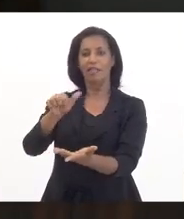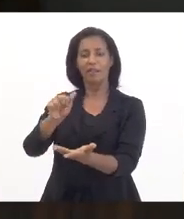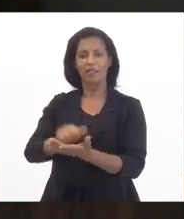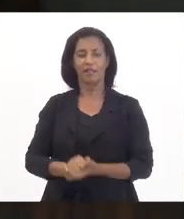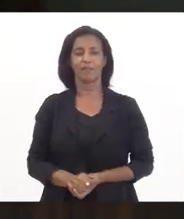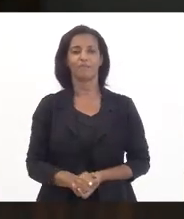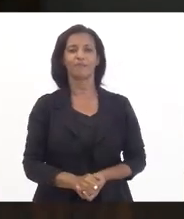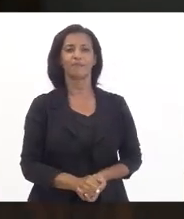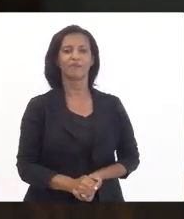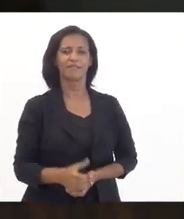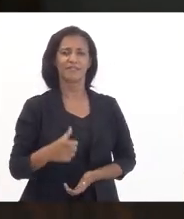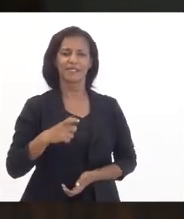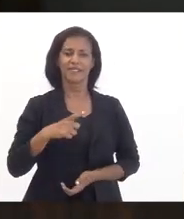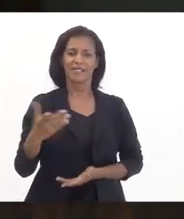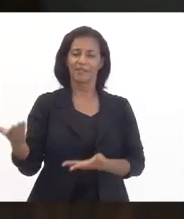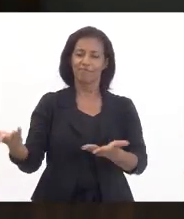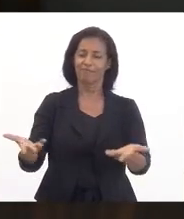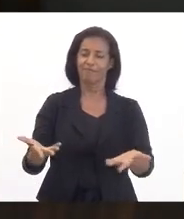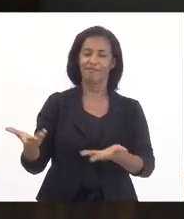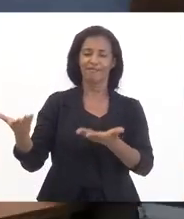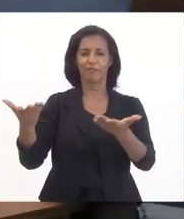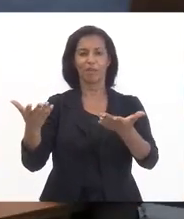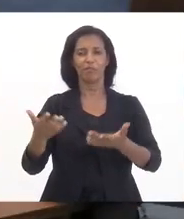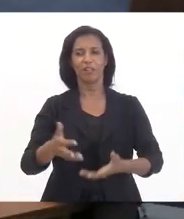Deputada Adriana tem toda a prioridade.